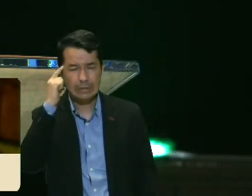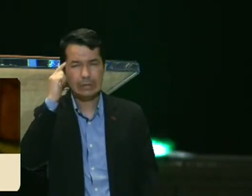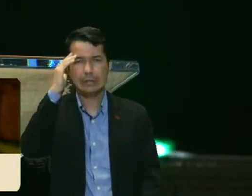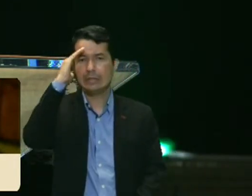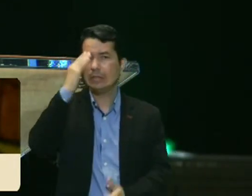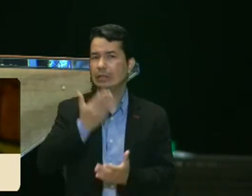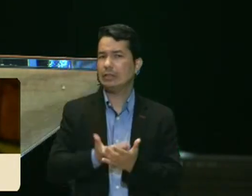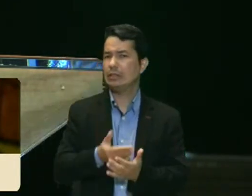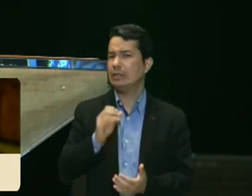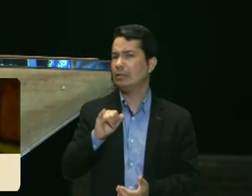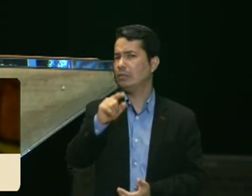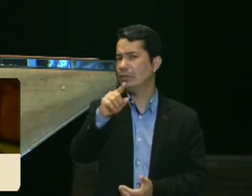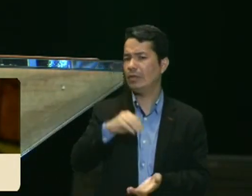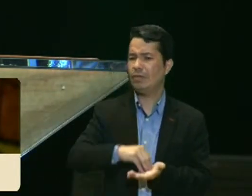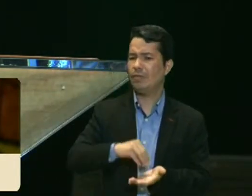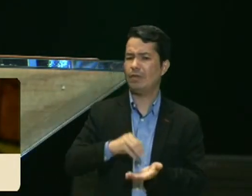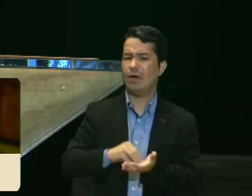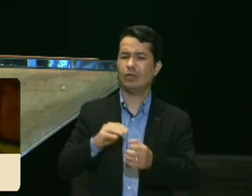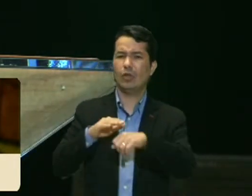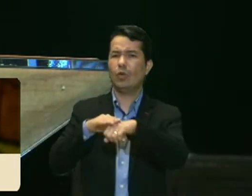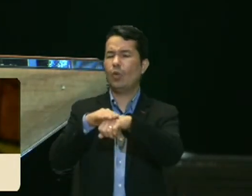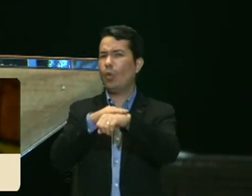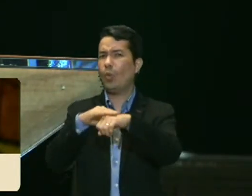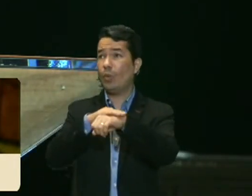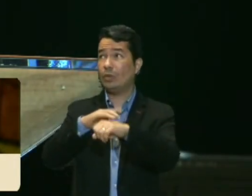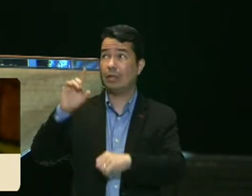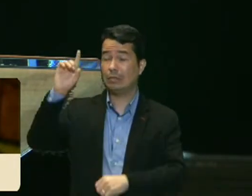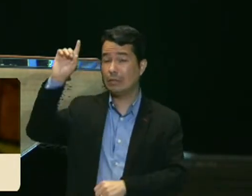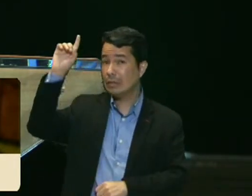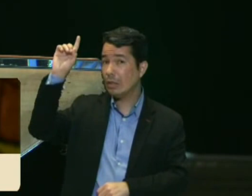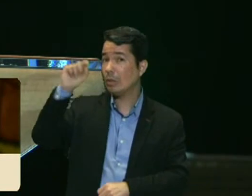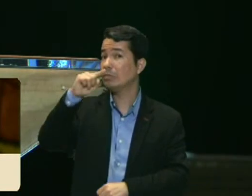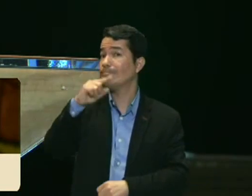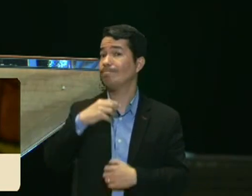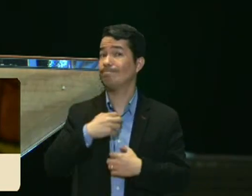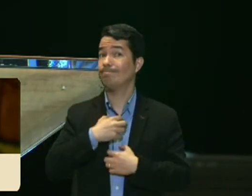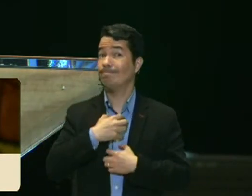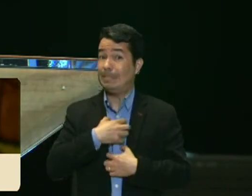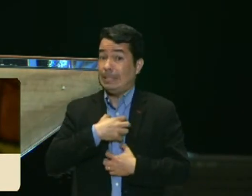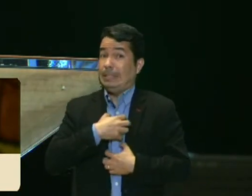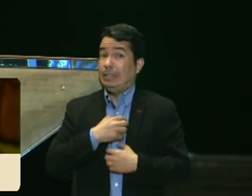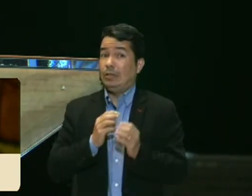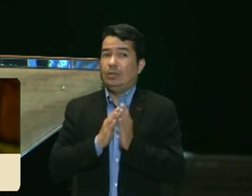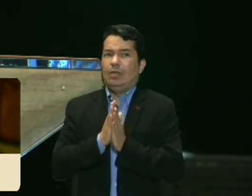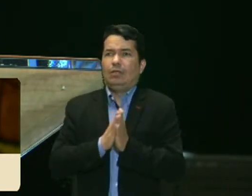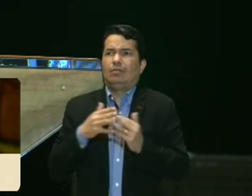com Deus, poderão não ser de paz para a sua vida.